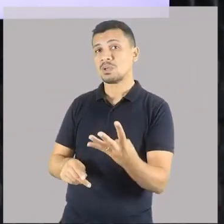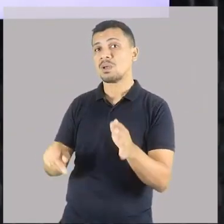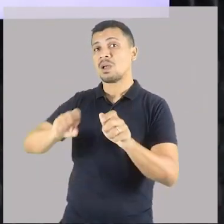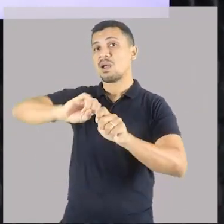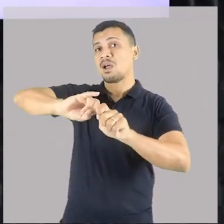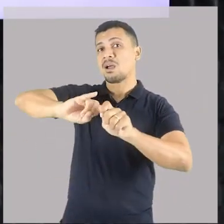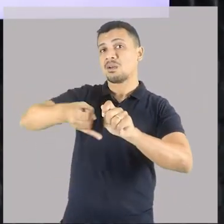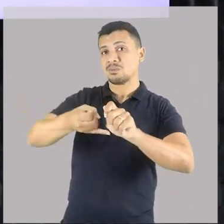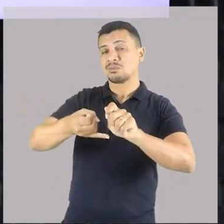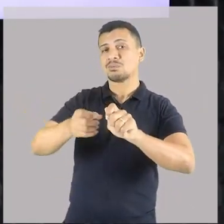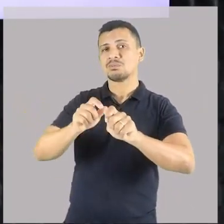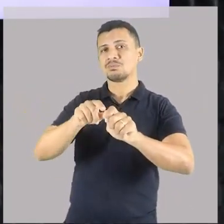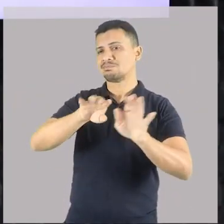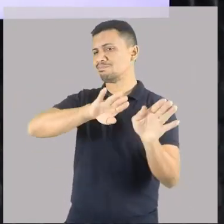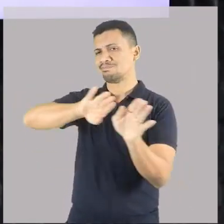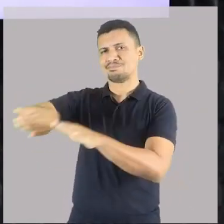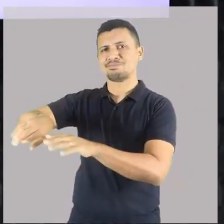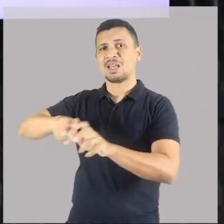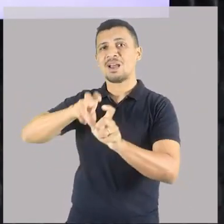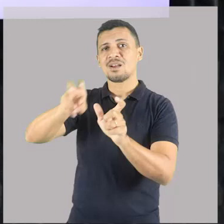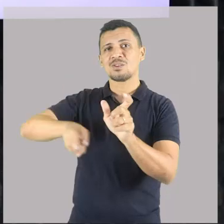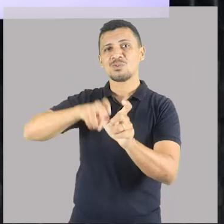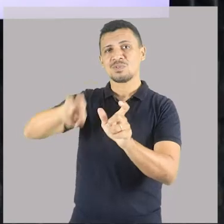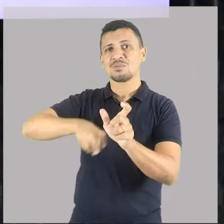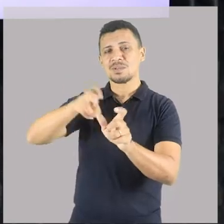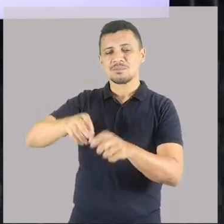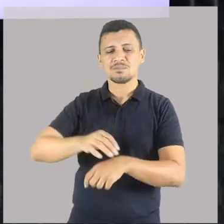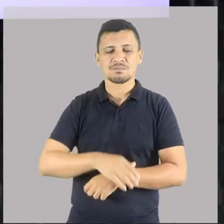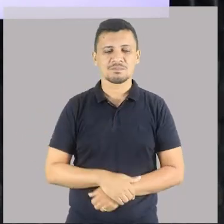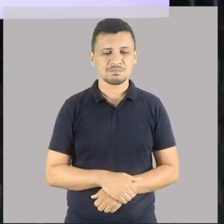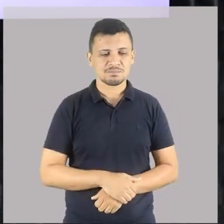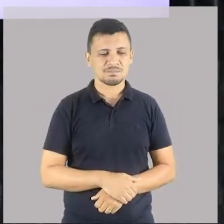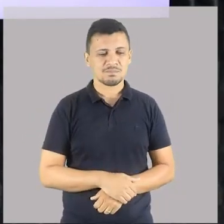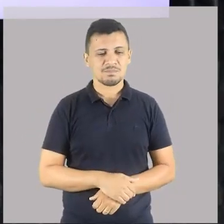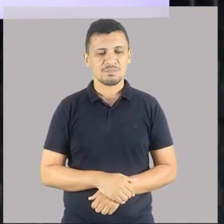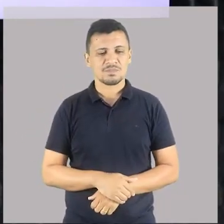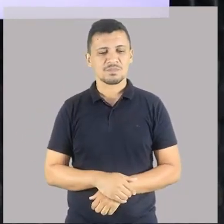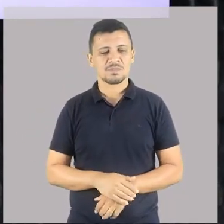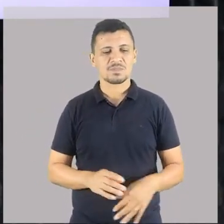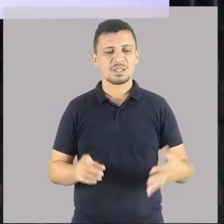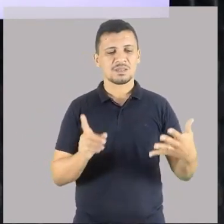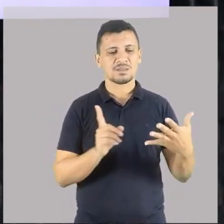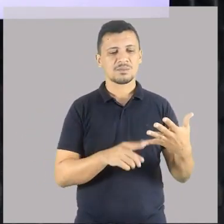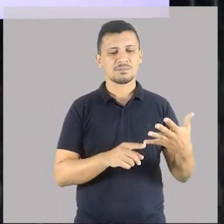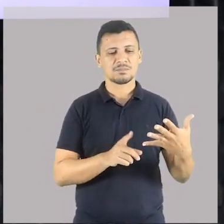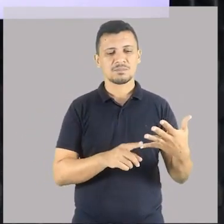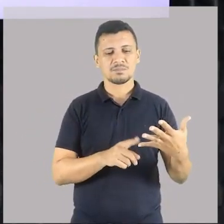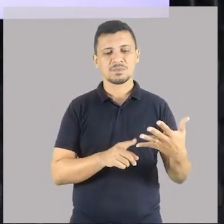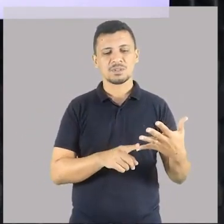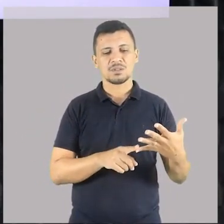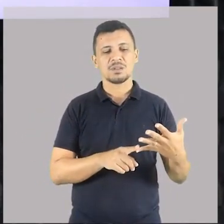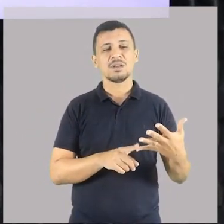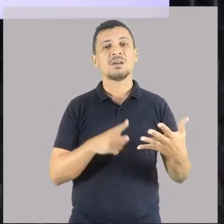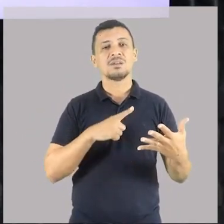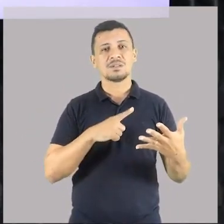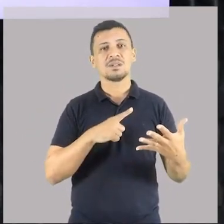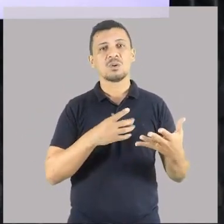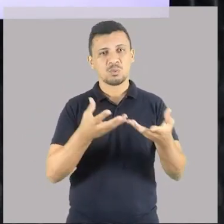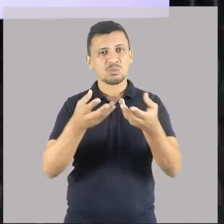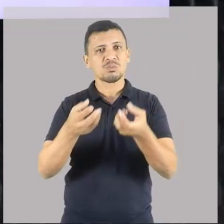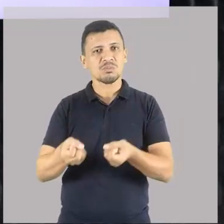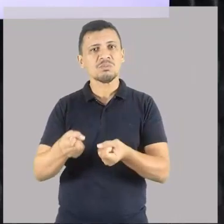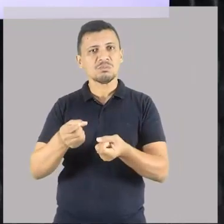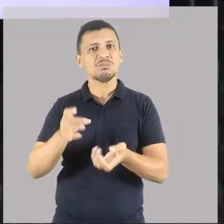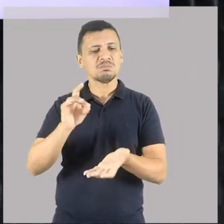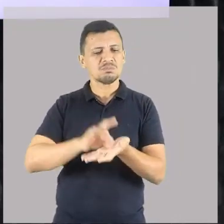adverbiais, certo? Então, teríamos aqui falsa, letra D. Concessiva, na letra C. Na letra E, aliás. Verdade, a